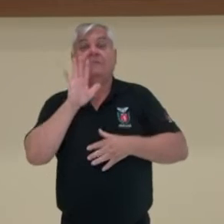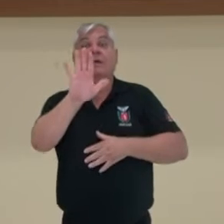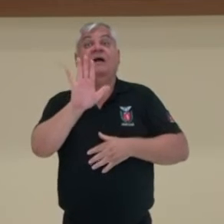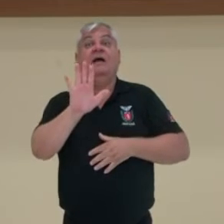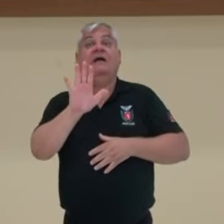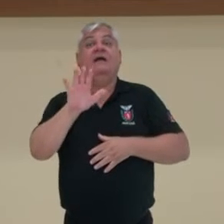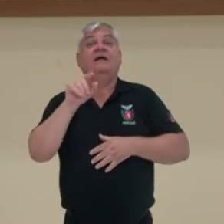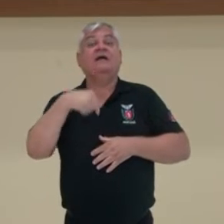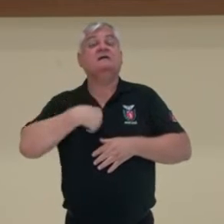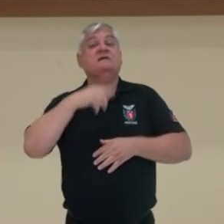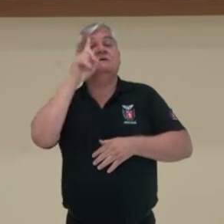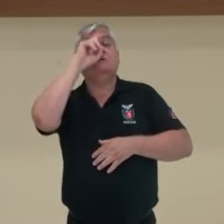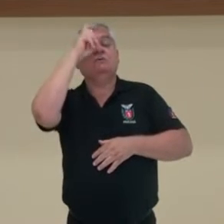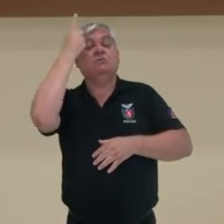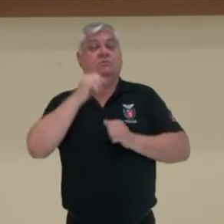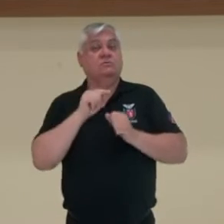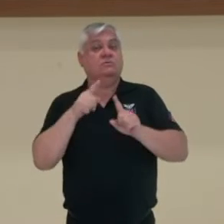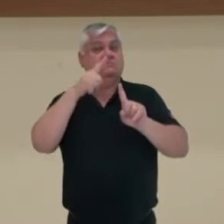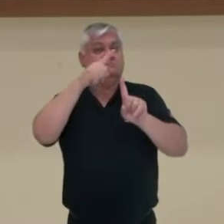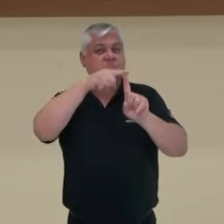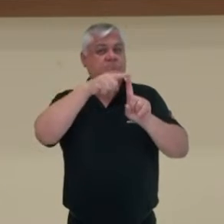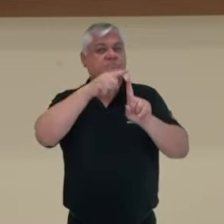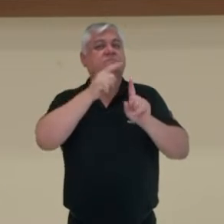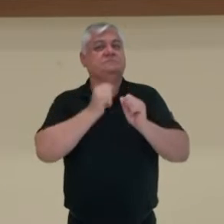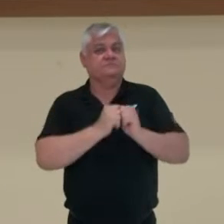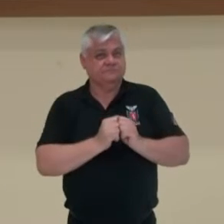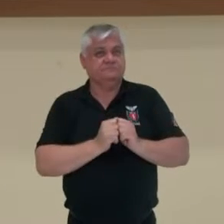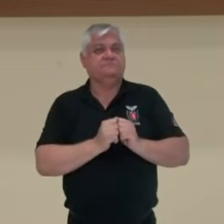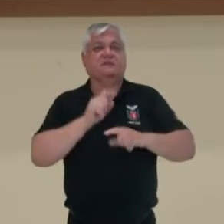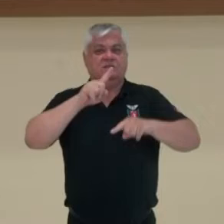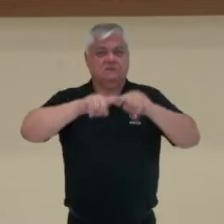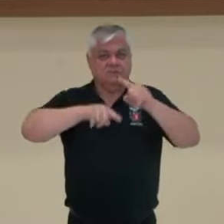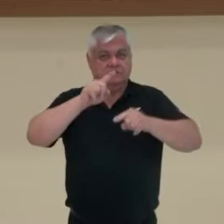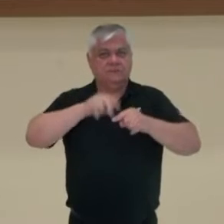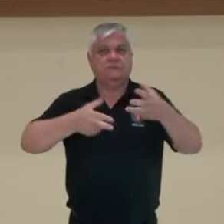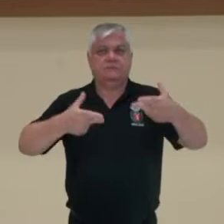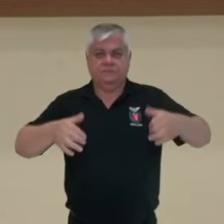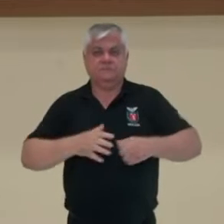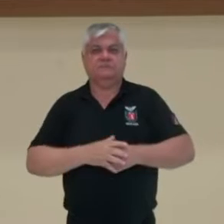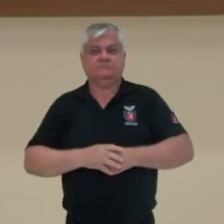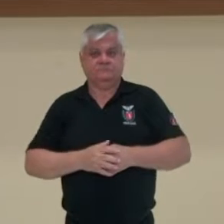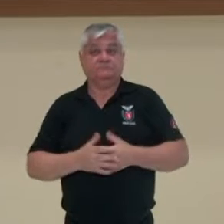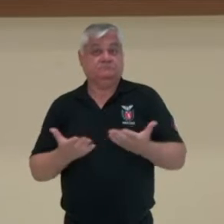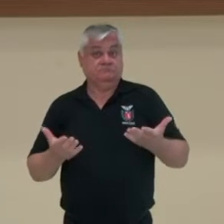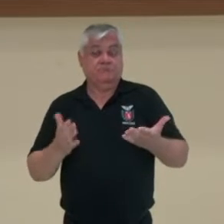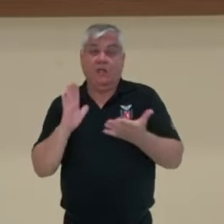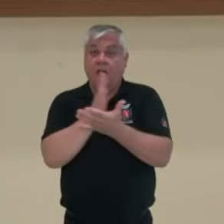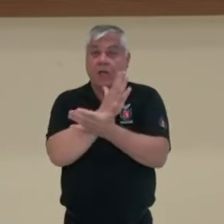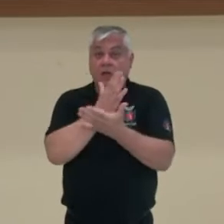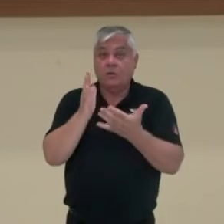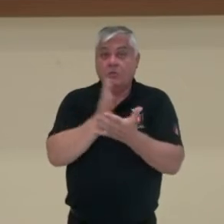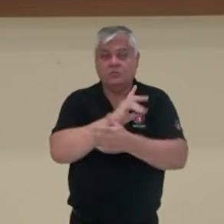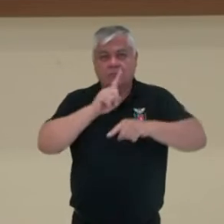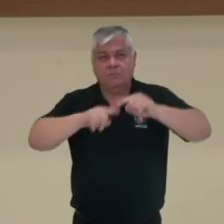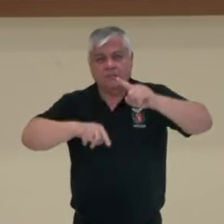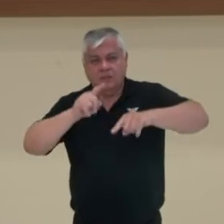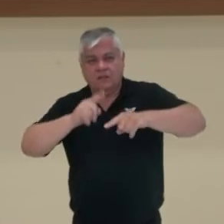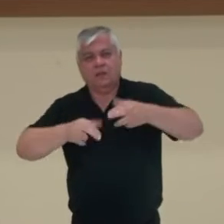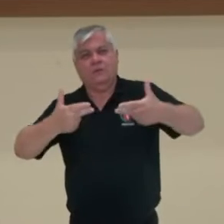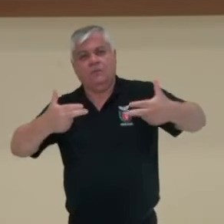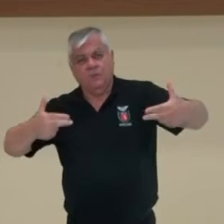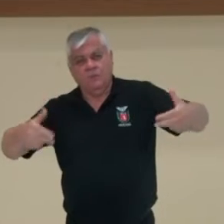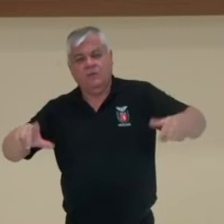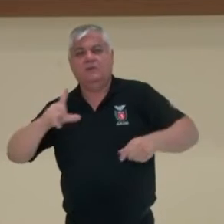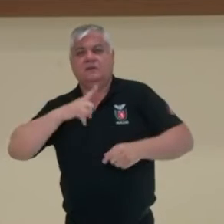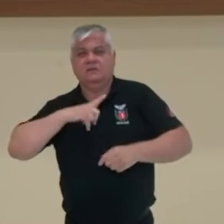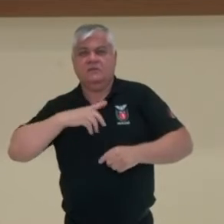das lutas. Algumas com instrumento intermediador, algumas, né, aí vocês sabem que são as que são